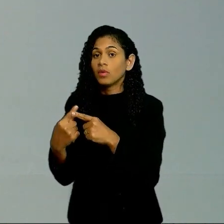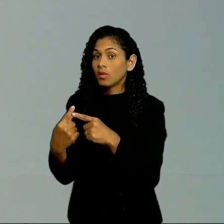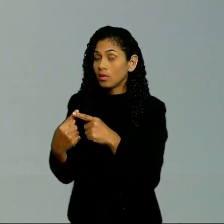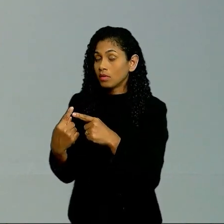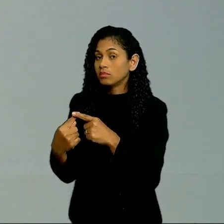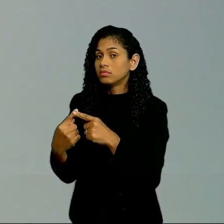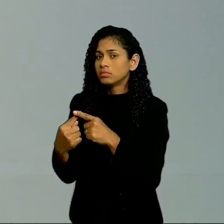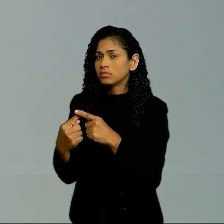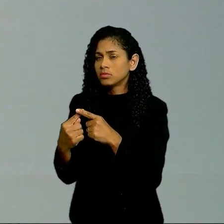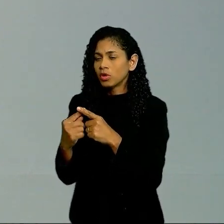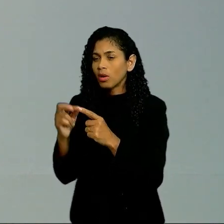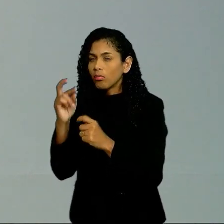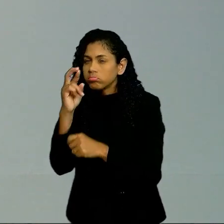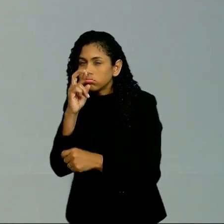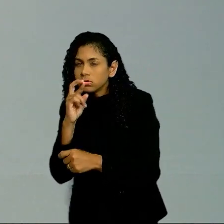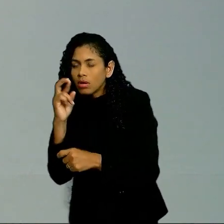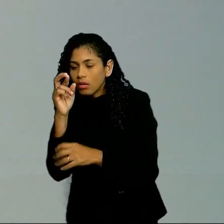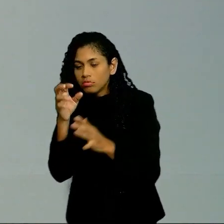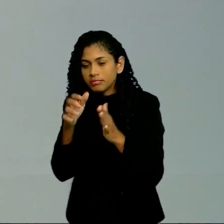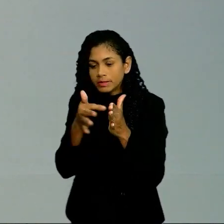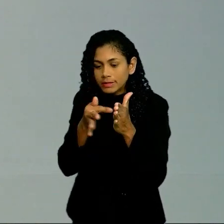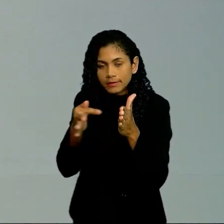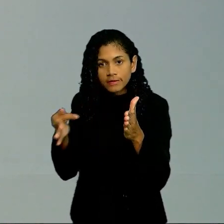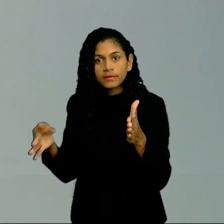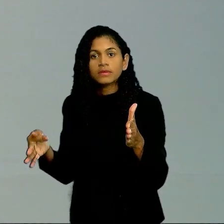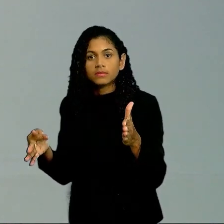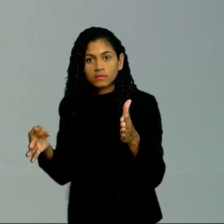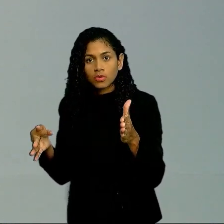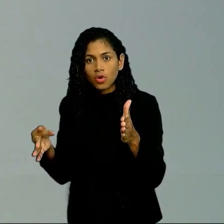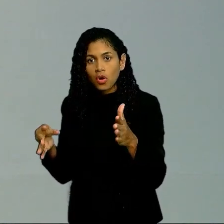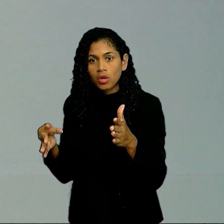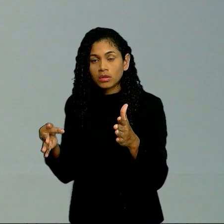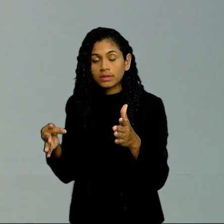de observar a fórmula do cancelamento,